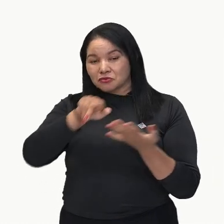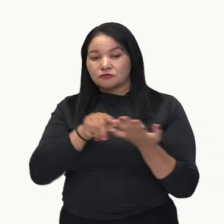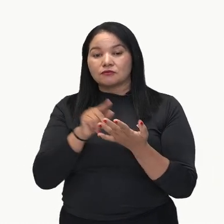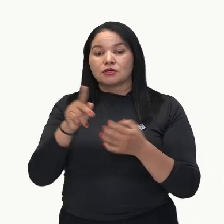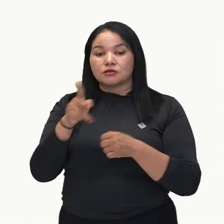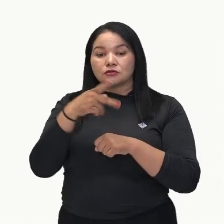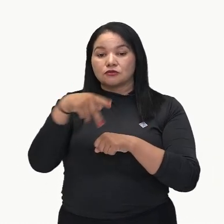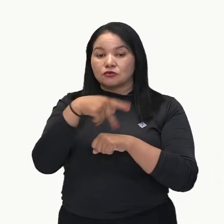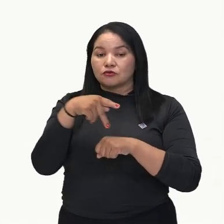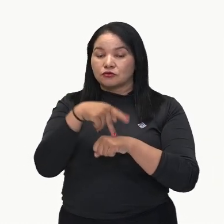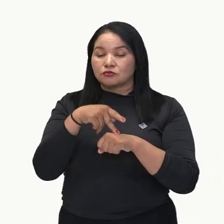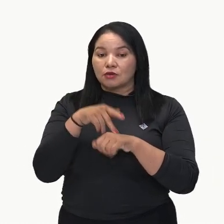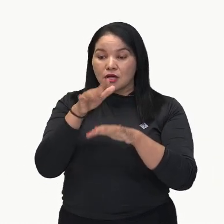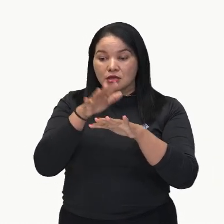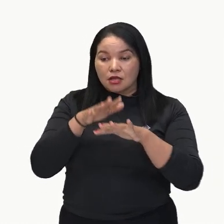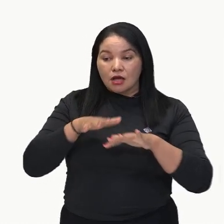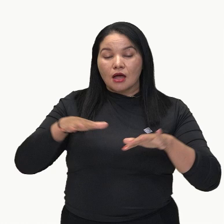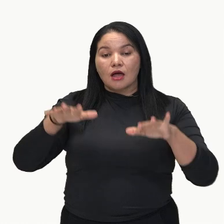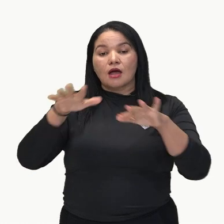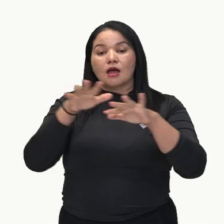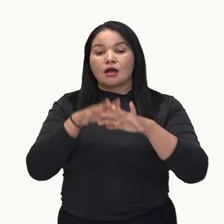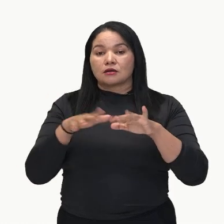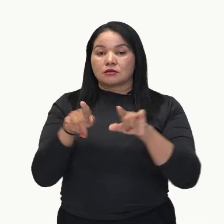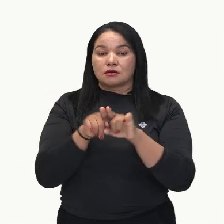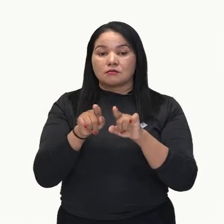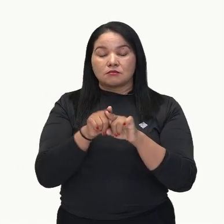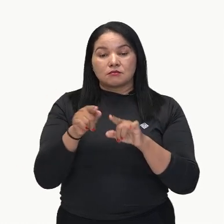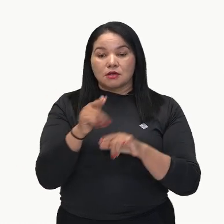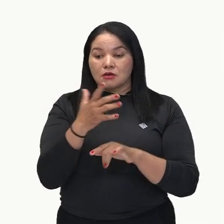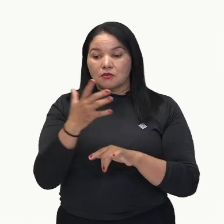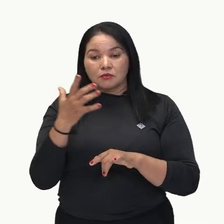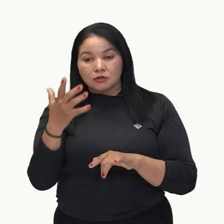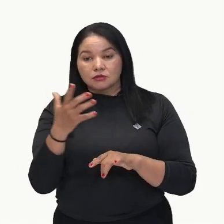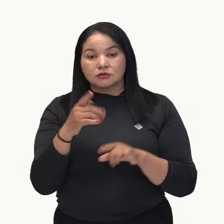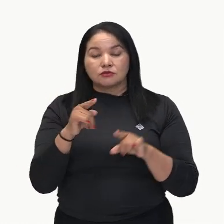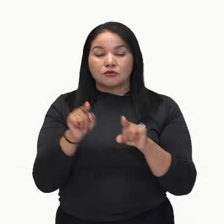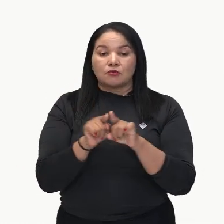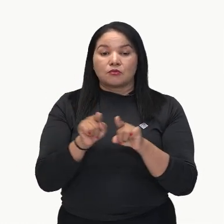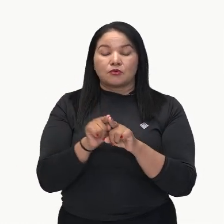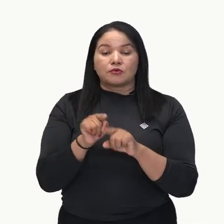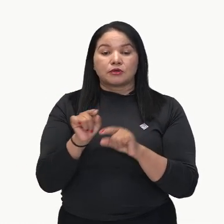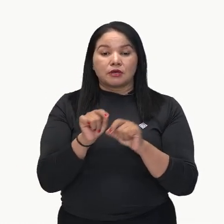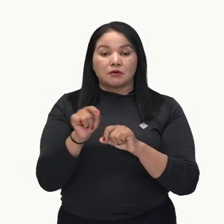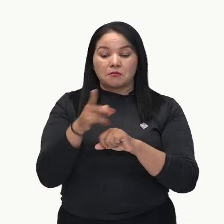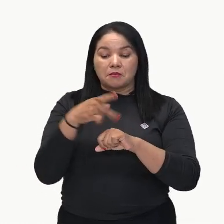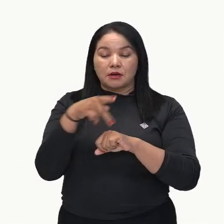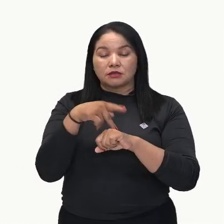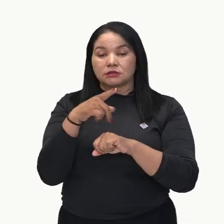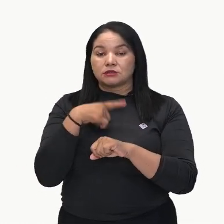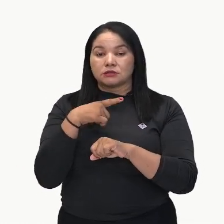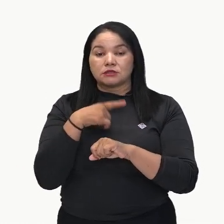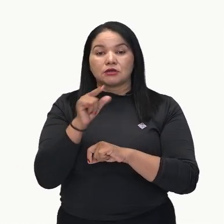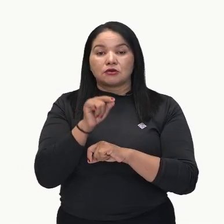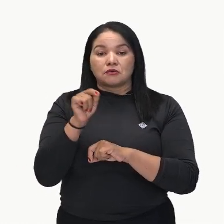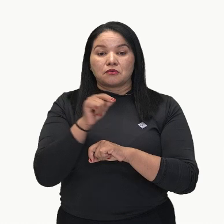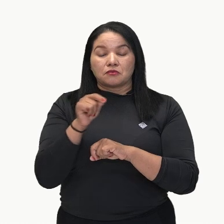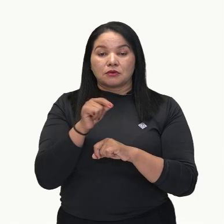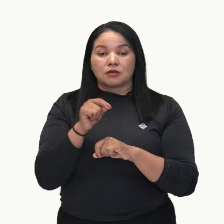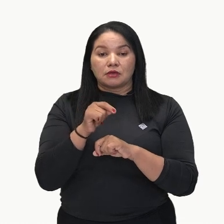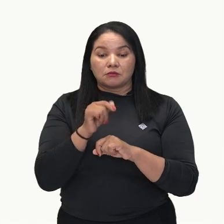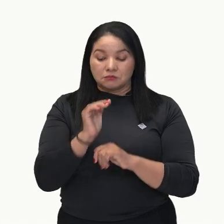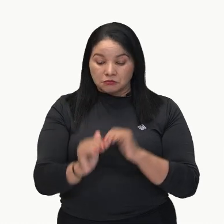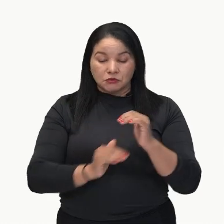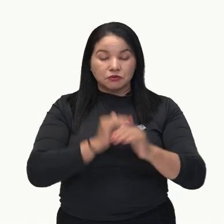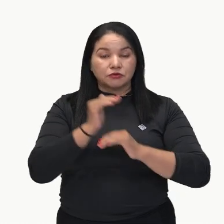Síria. Gente, essa região realmente acaba chamando muito atenção e existem países que realmente também acaba se